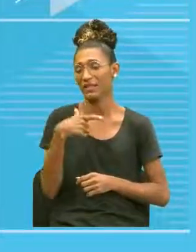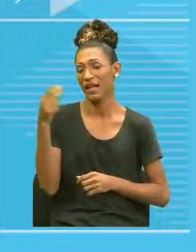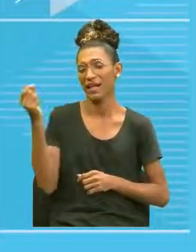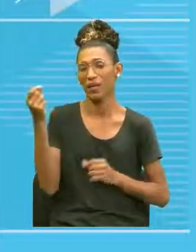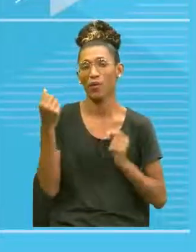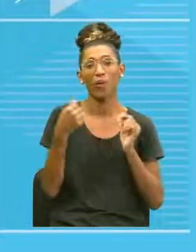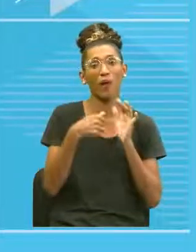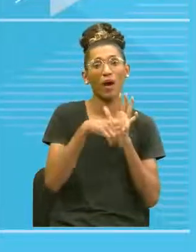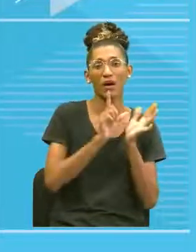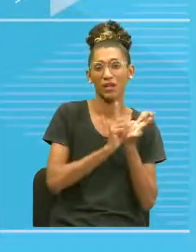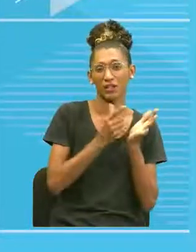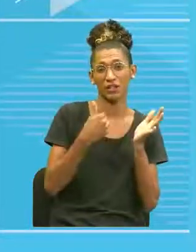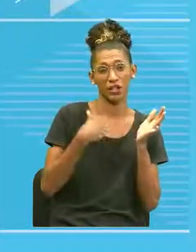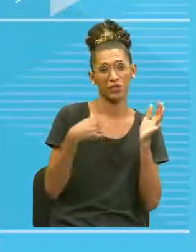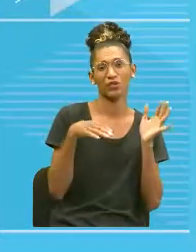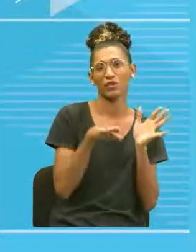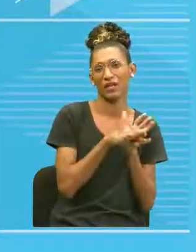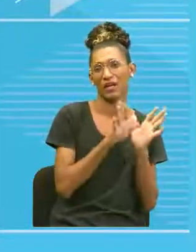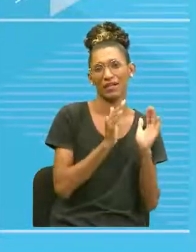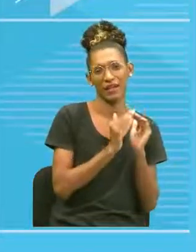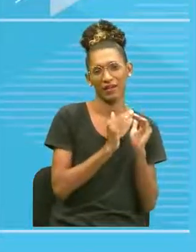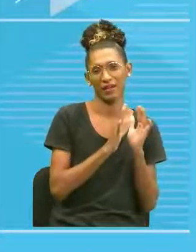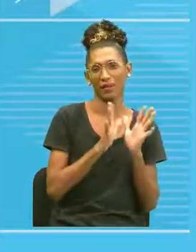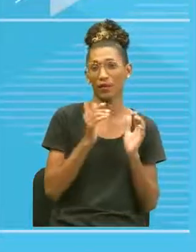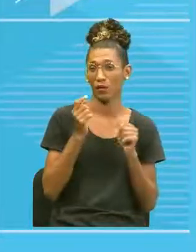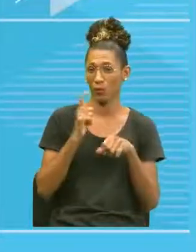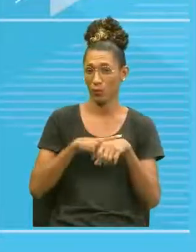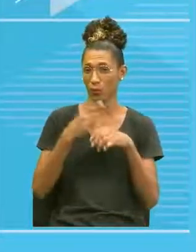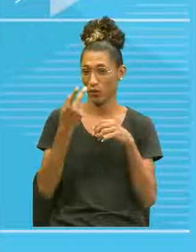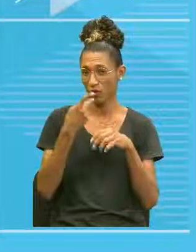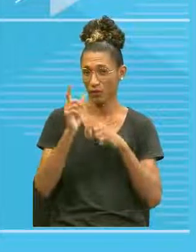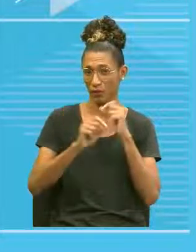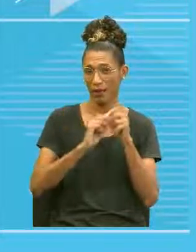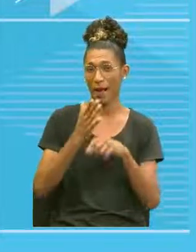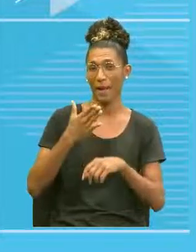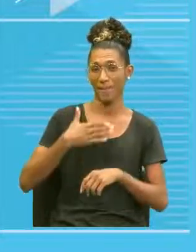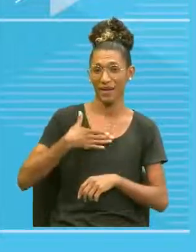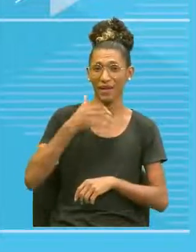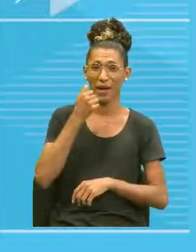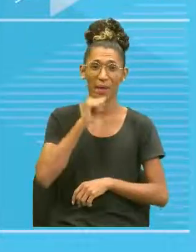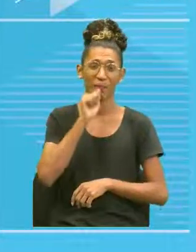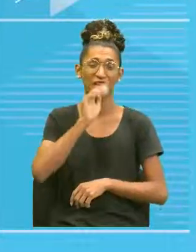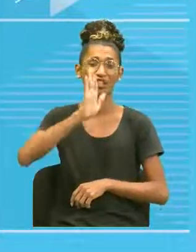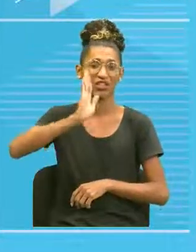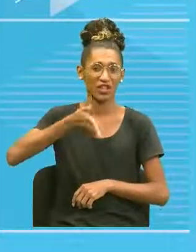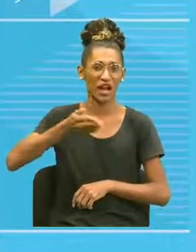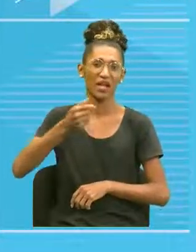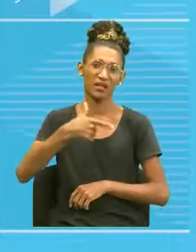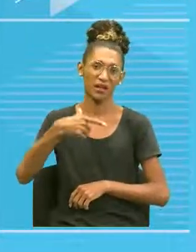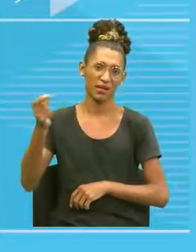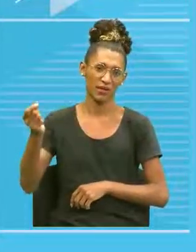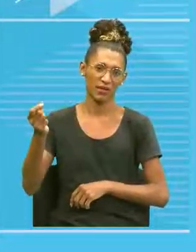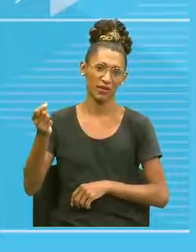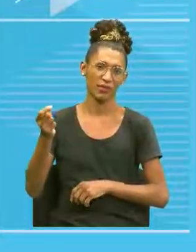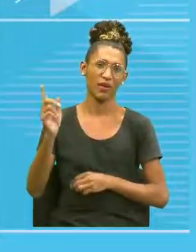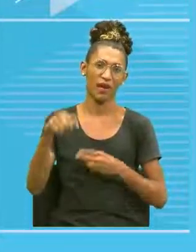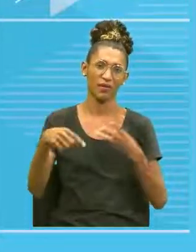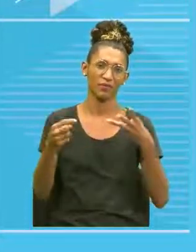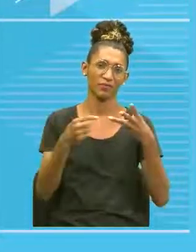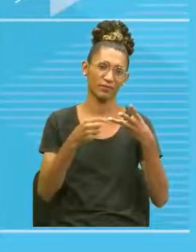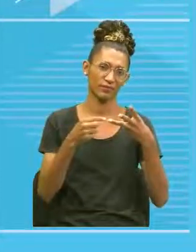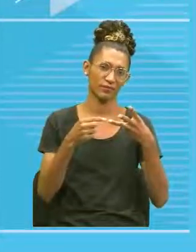antes de eu chegar então quando eu falo minha mãe já tinha saído Esse é o pretérito-mais-que-perfeito